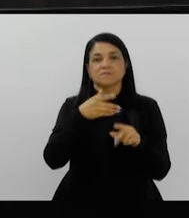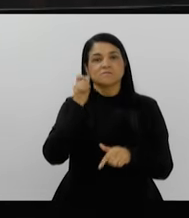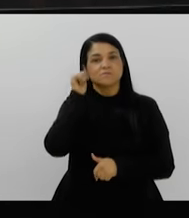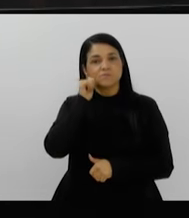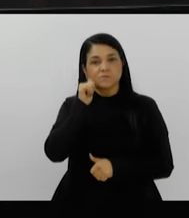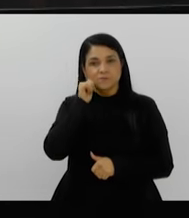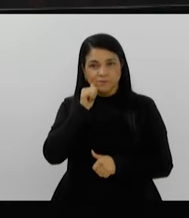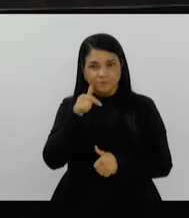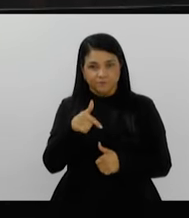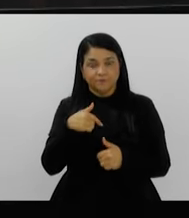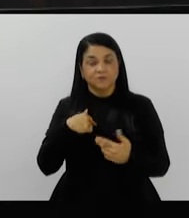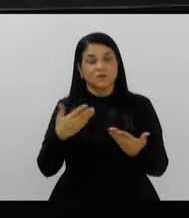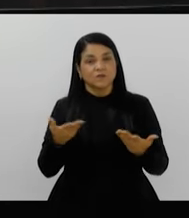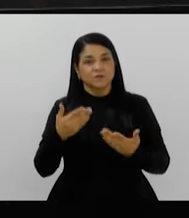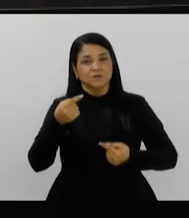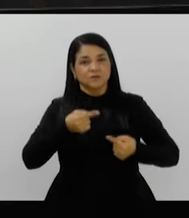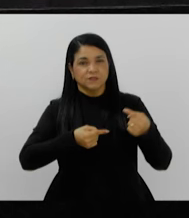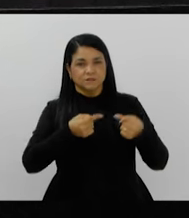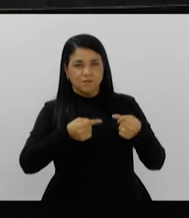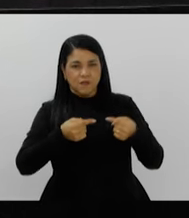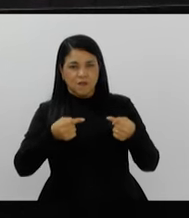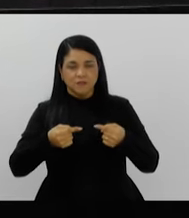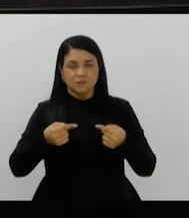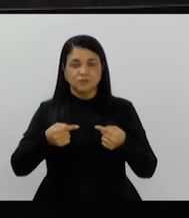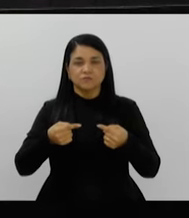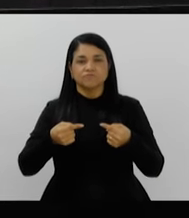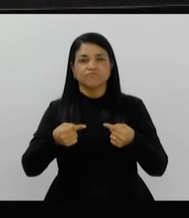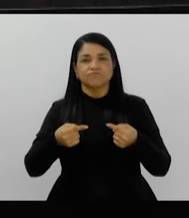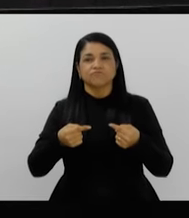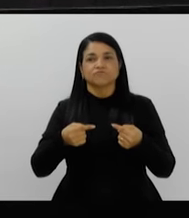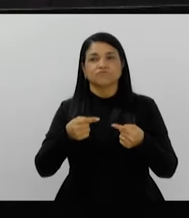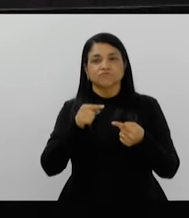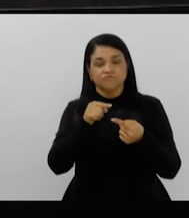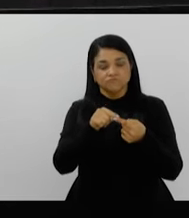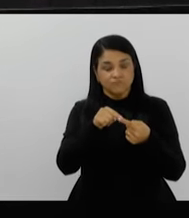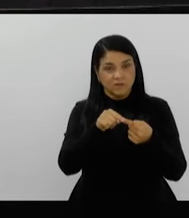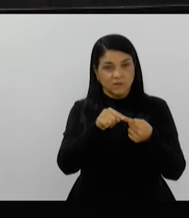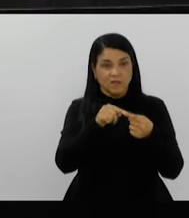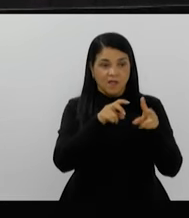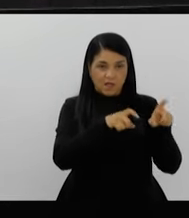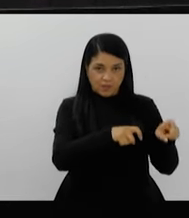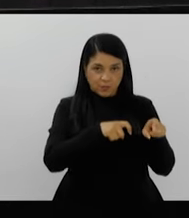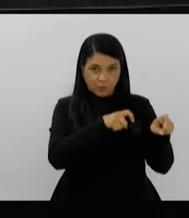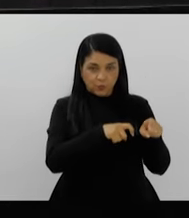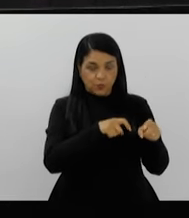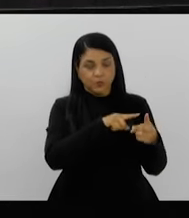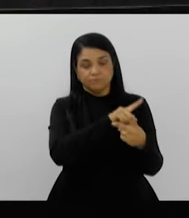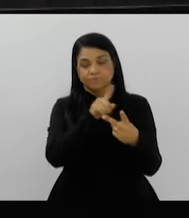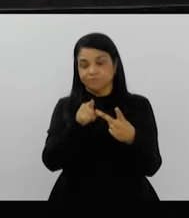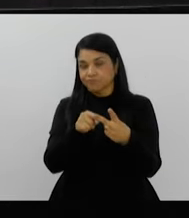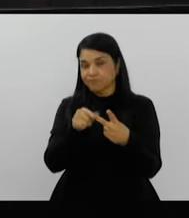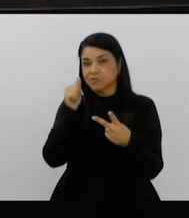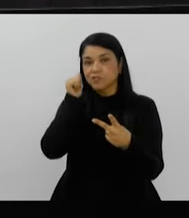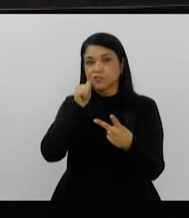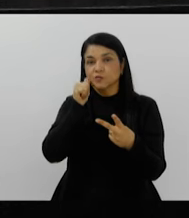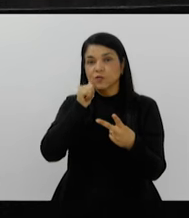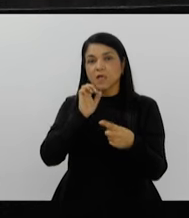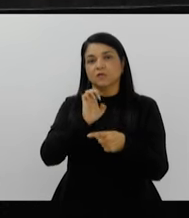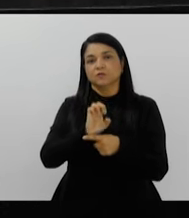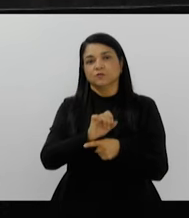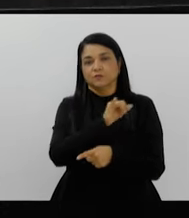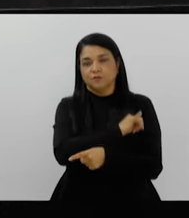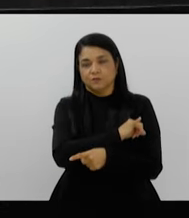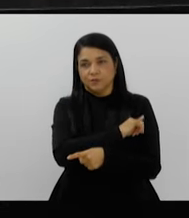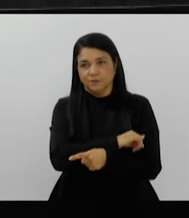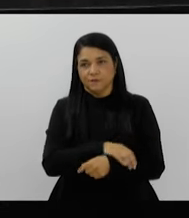trazer aqui hoje um debate essencialmente sobre o tema da agricultura e das mulheres no nosso Estado do Rio de